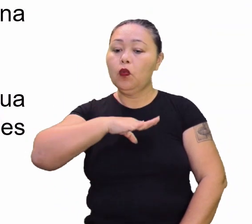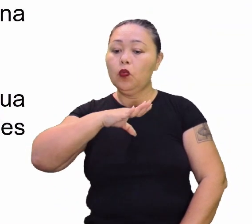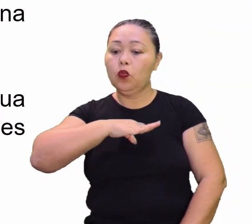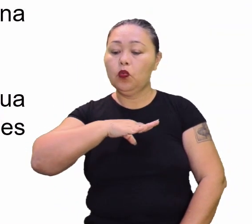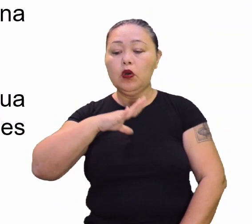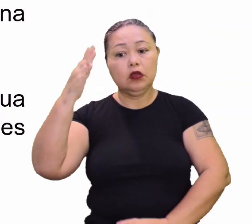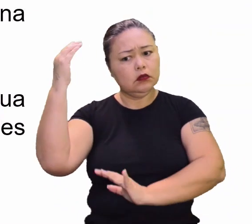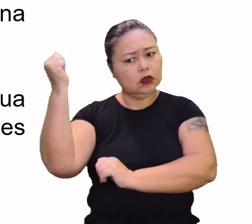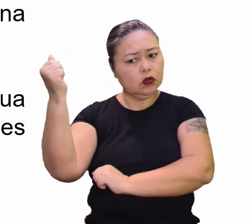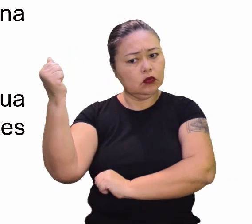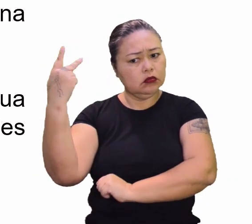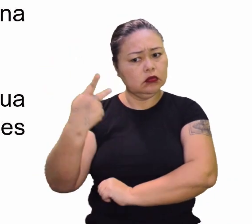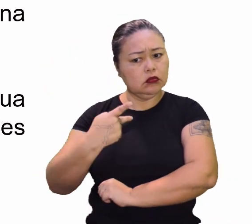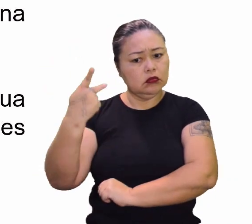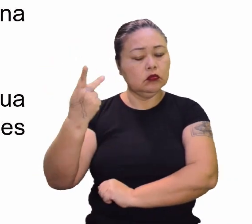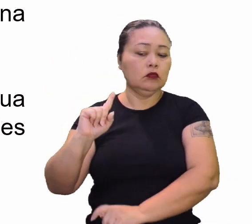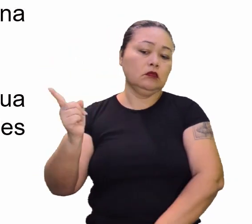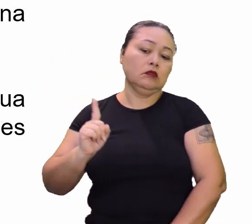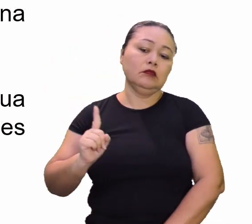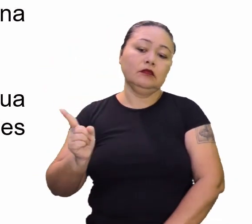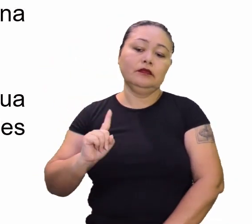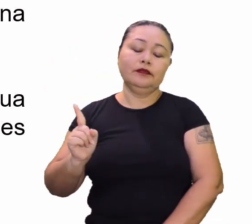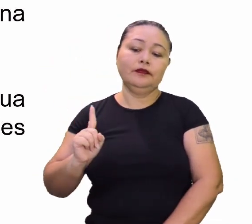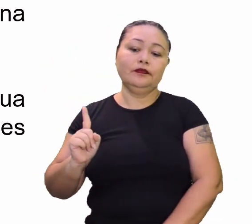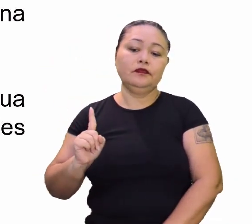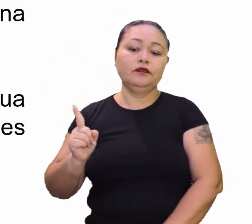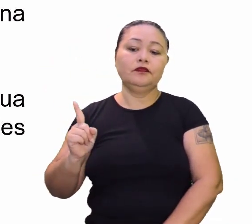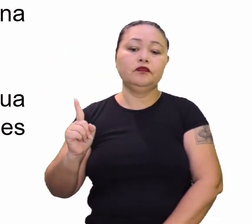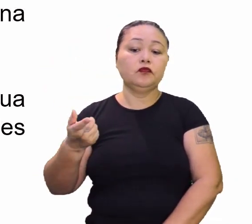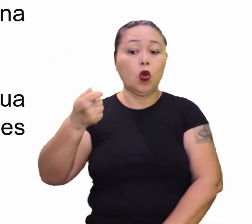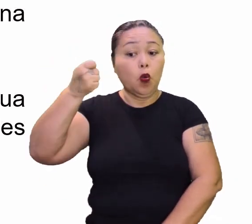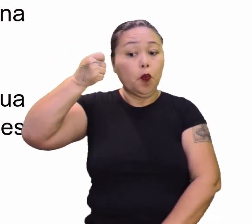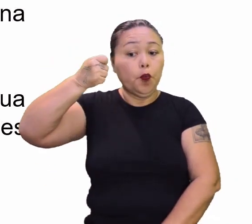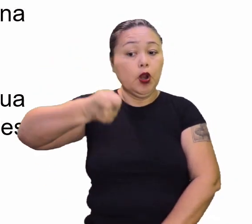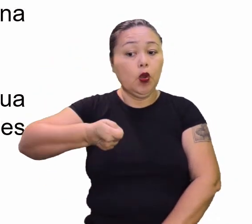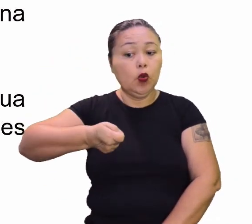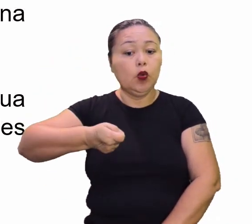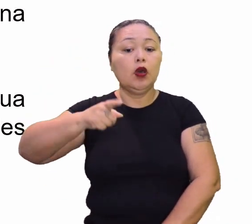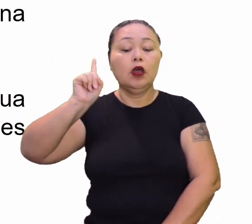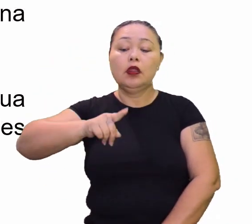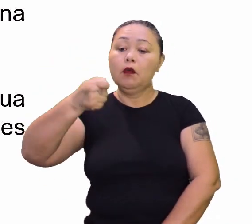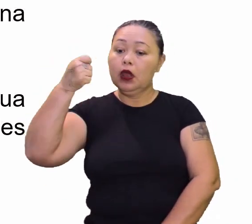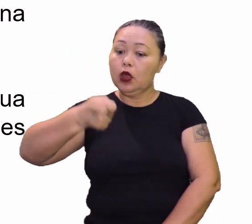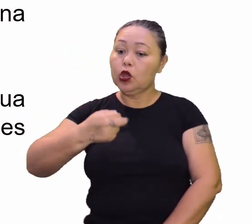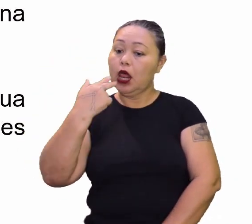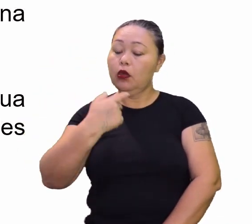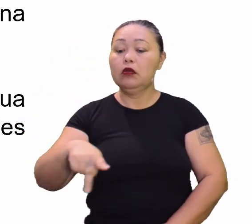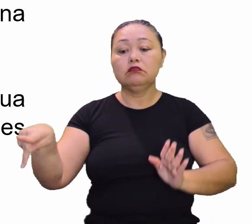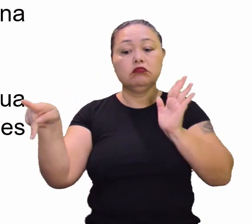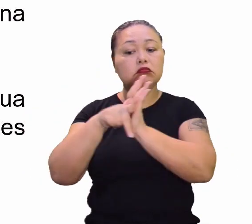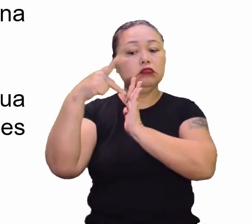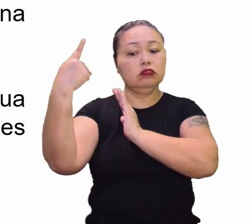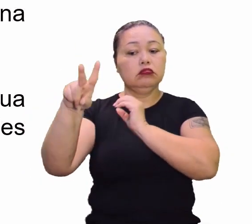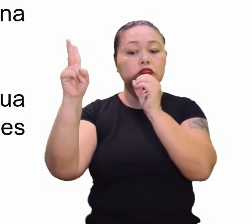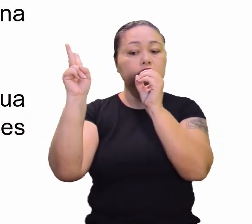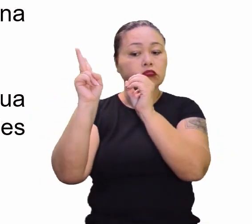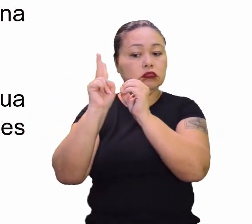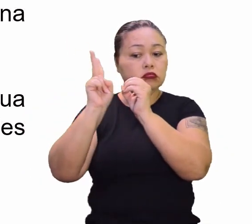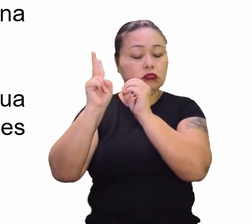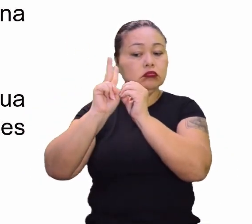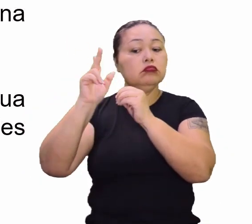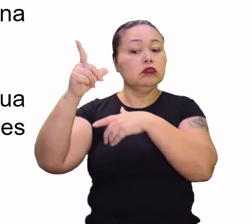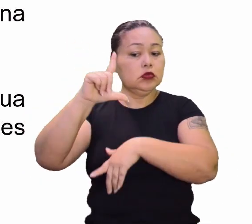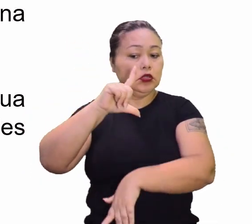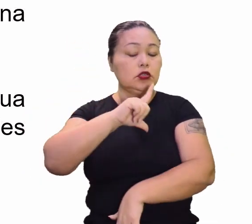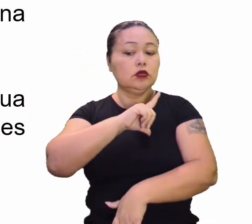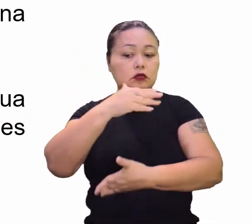portuguesa e espanhola, não. Língua materna. O obrigatório é a língua materna, não é isso, Rogério? Exatamente. Caiu até em